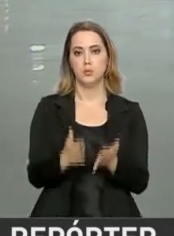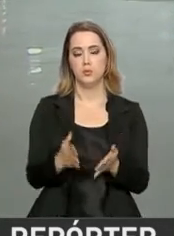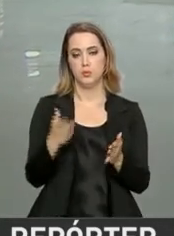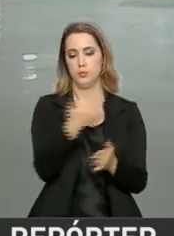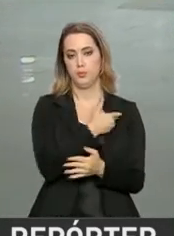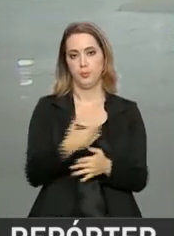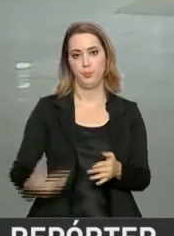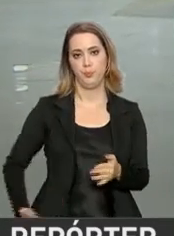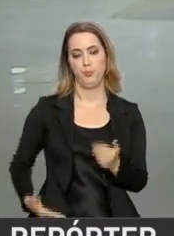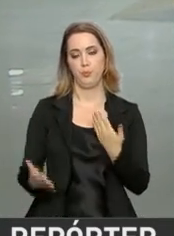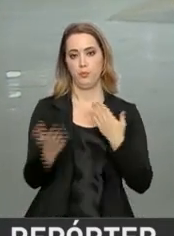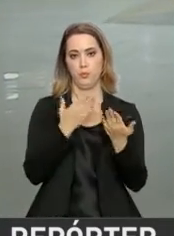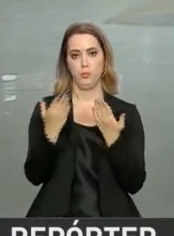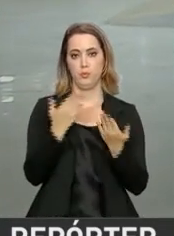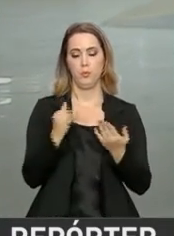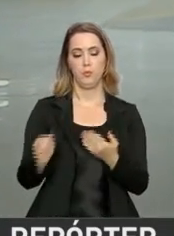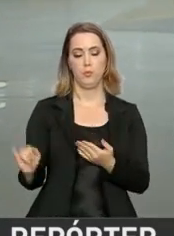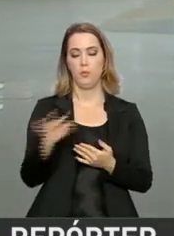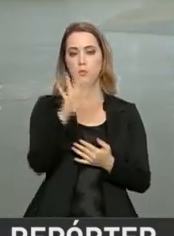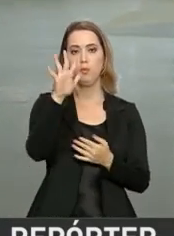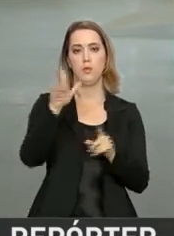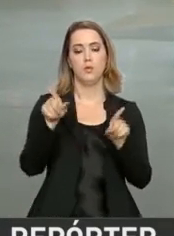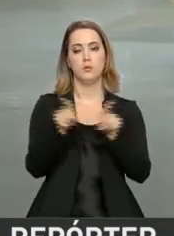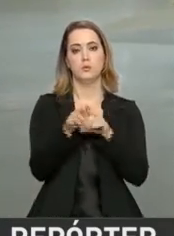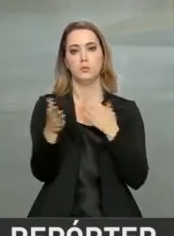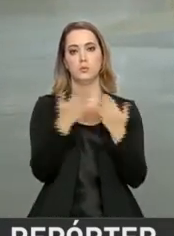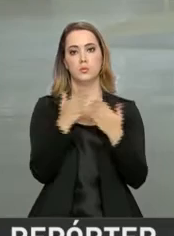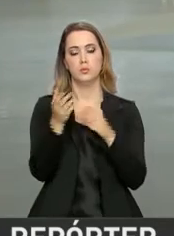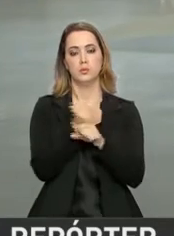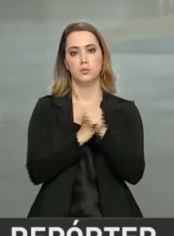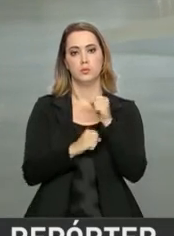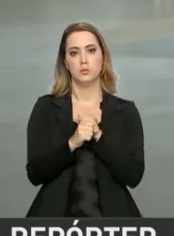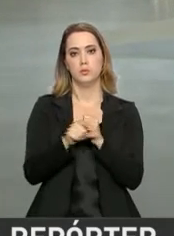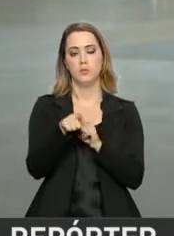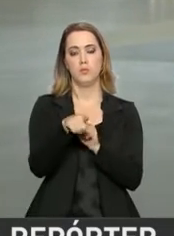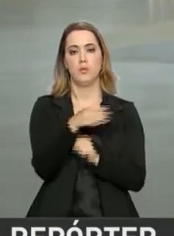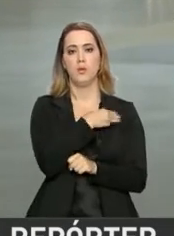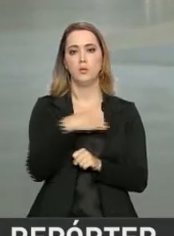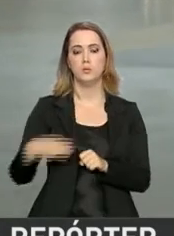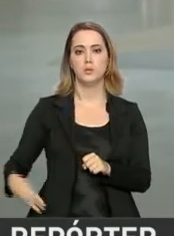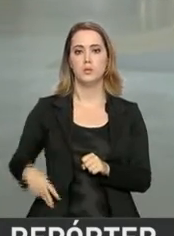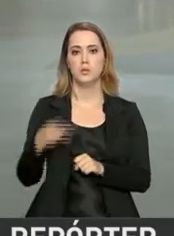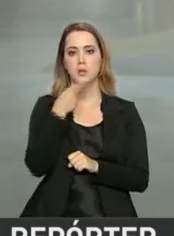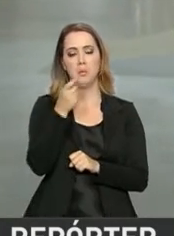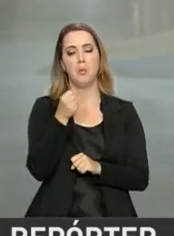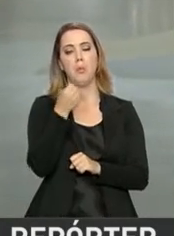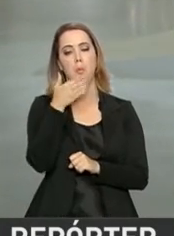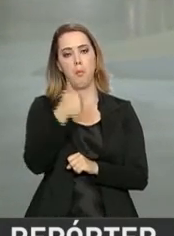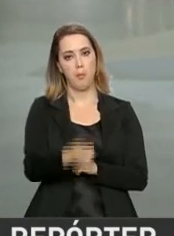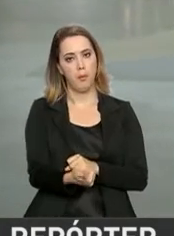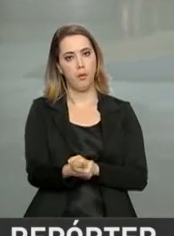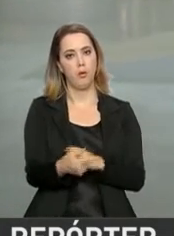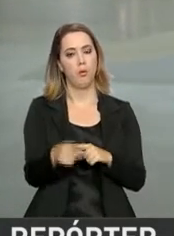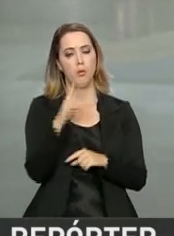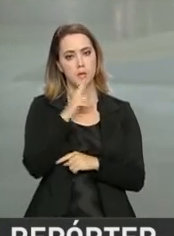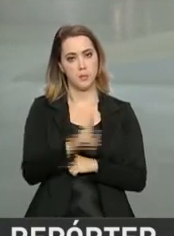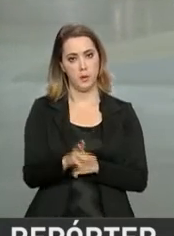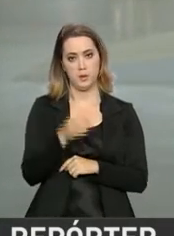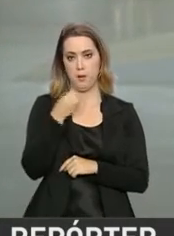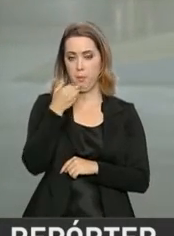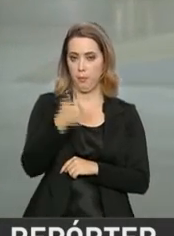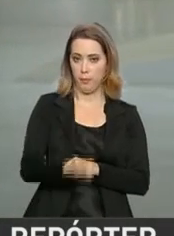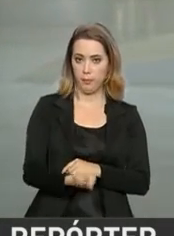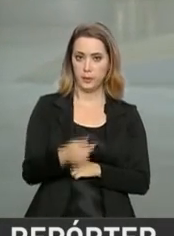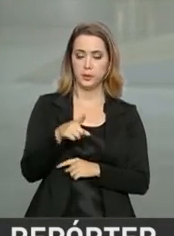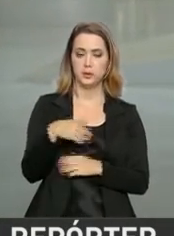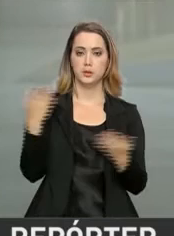públicos, tendo a inflação do ano anterior como referência. Para Henrique Meirelles, foi um placar favorável, que mostra uma boa